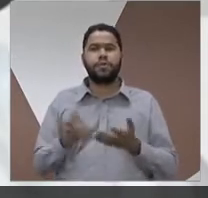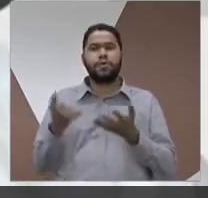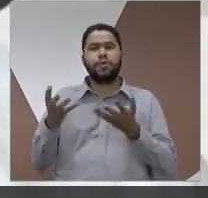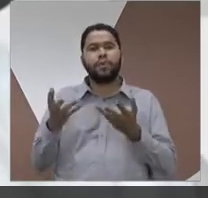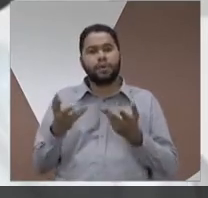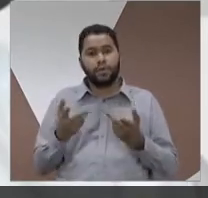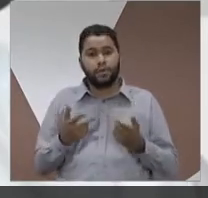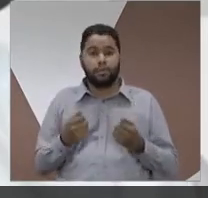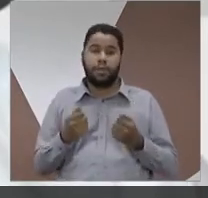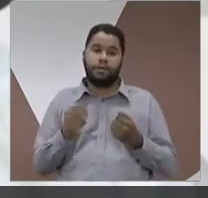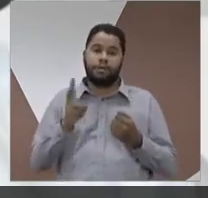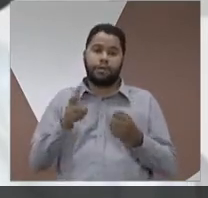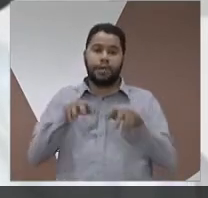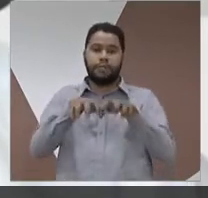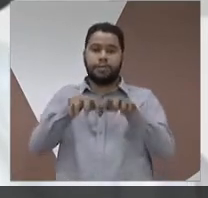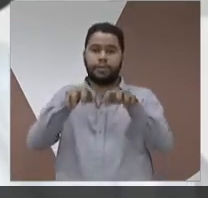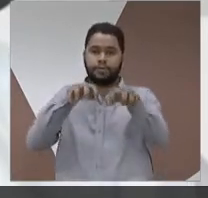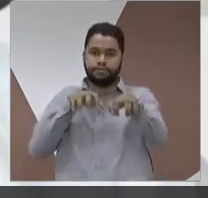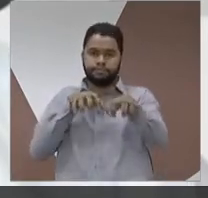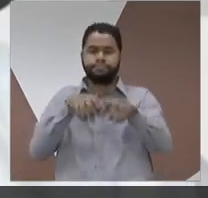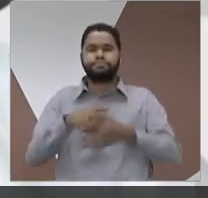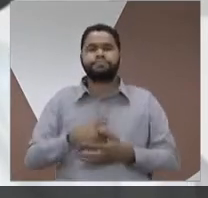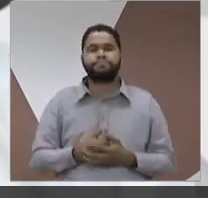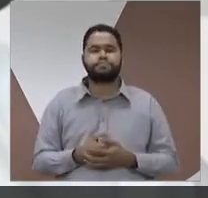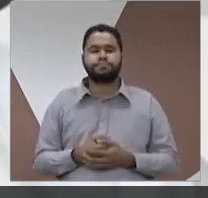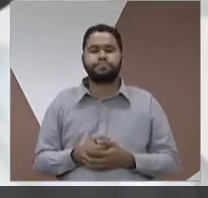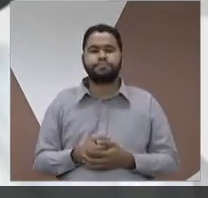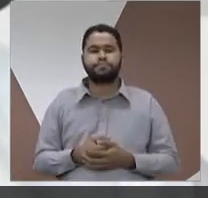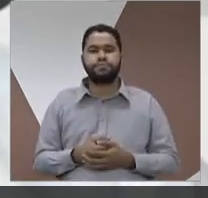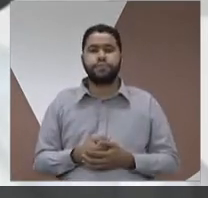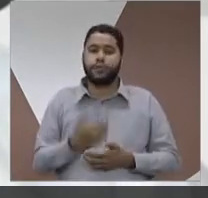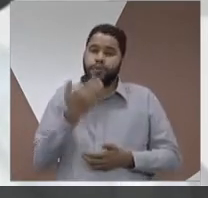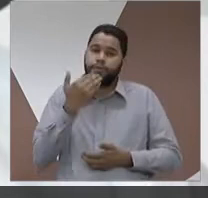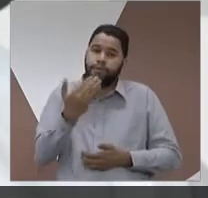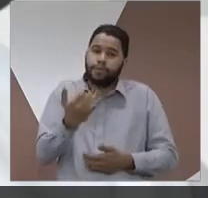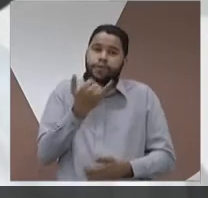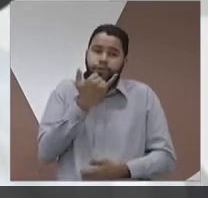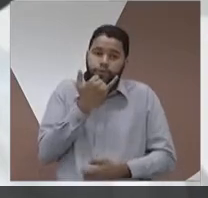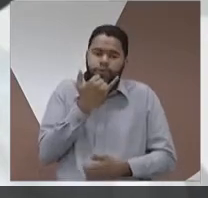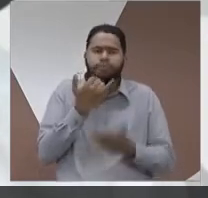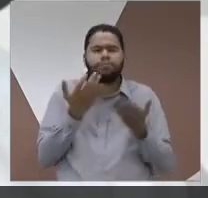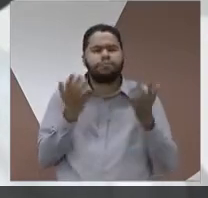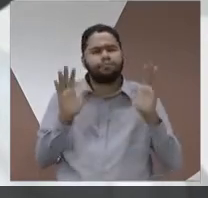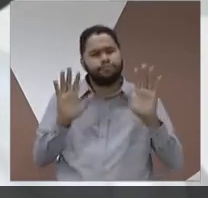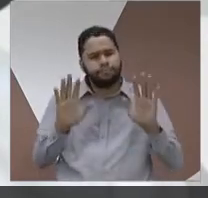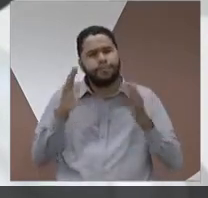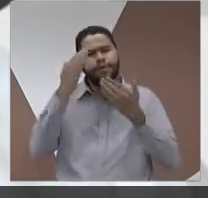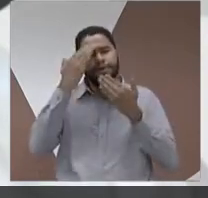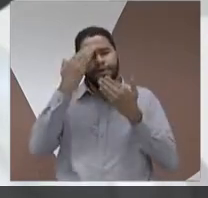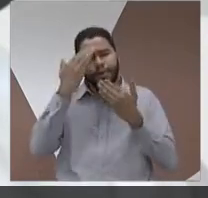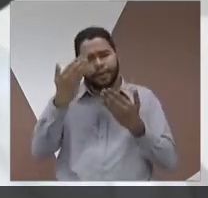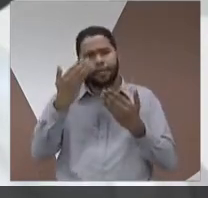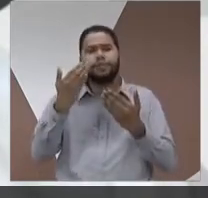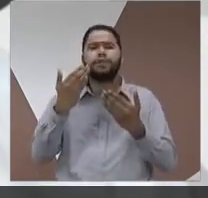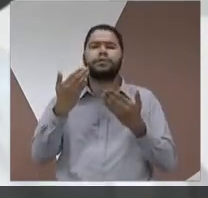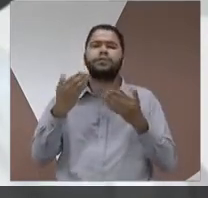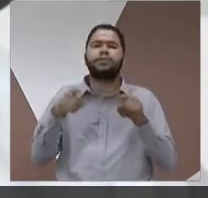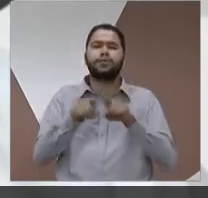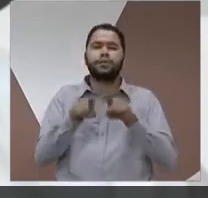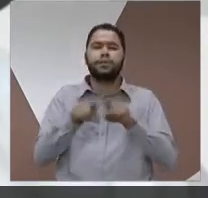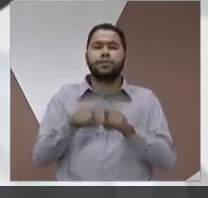sido remotos e, portanto, peço desculpas, mas agradeço, senhor presidente, por facultar a minha